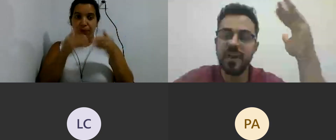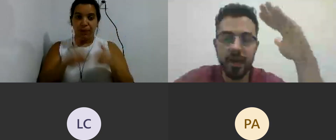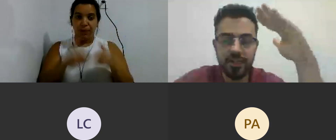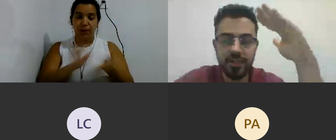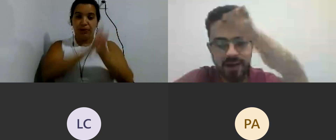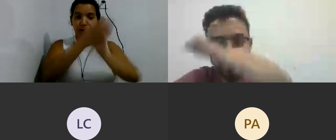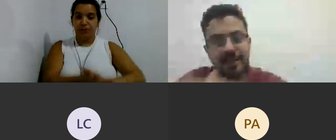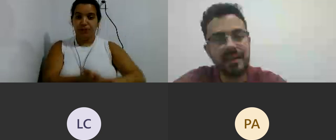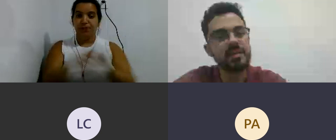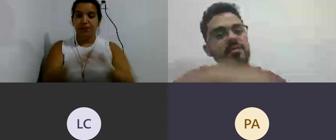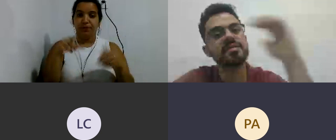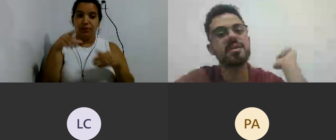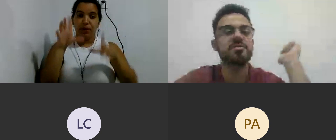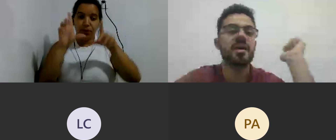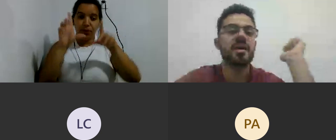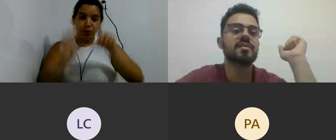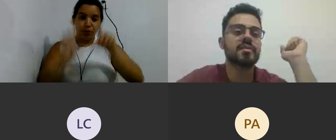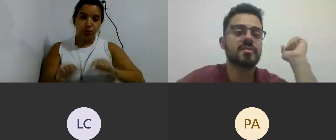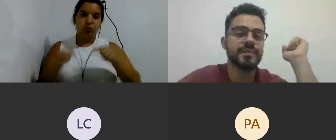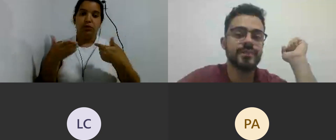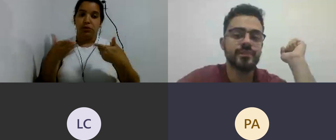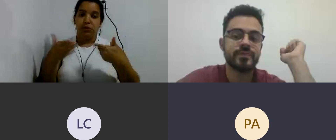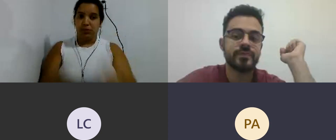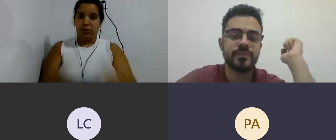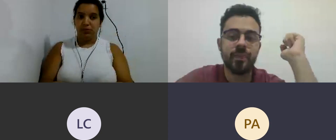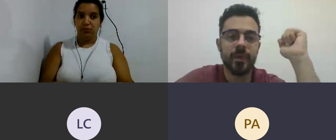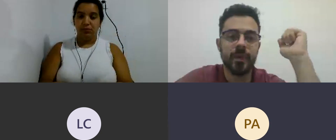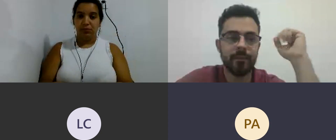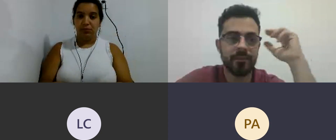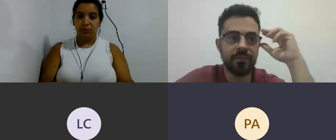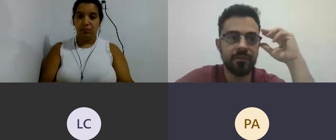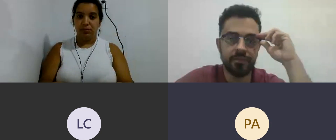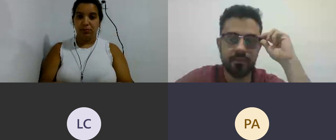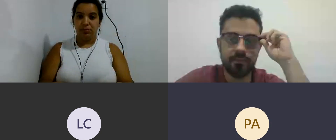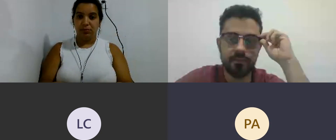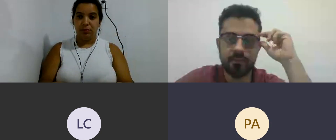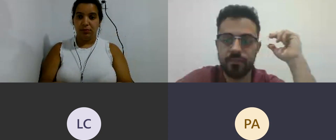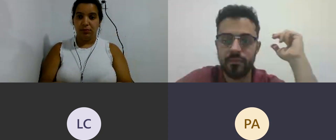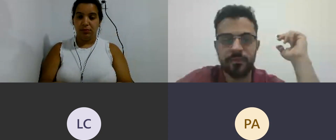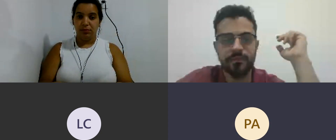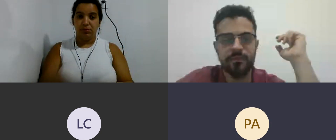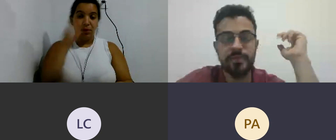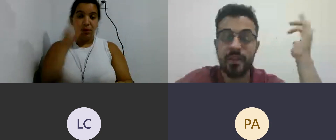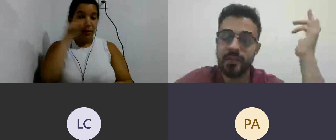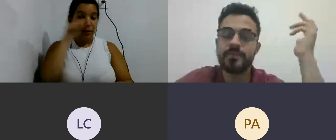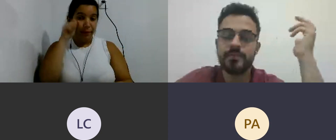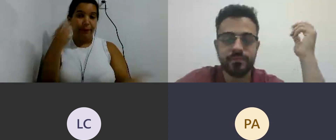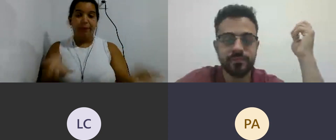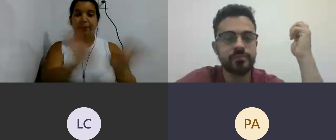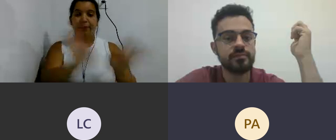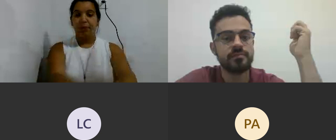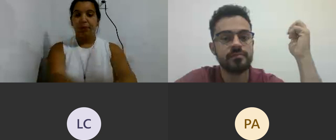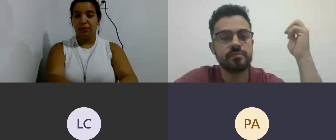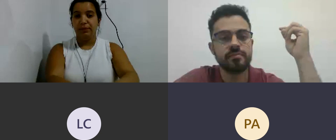a gente vai abaixando mais ainda o índice hematimétrico. É a explicação que ele deu da anemia, Luiz.